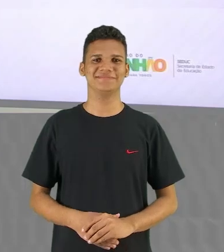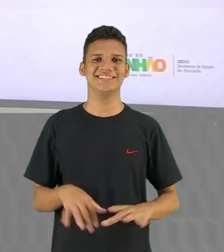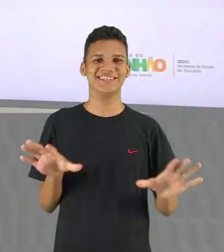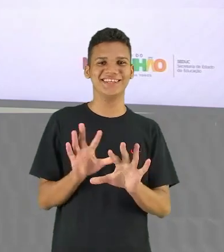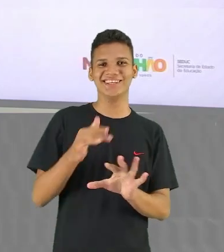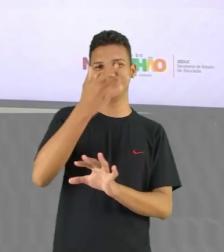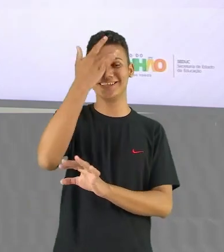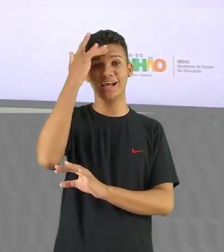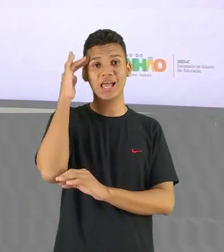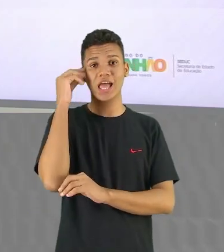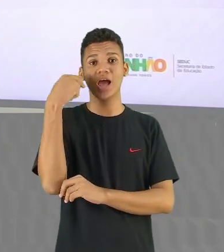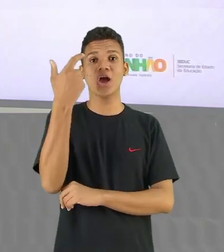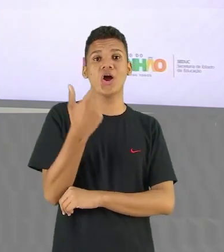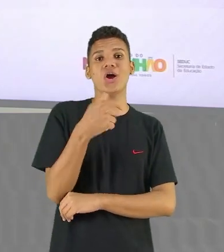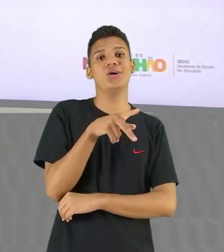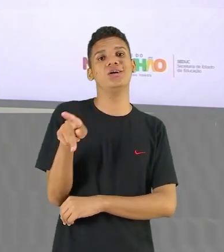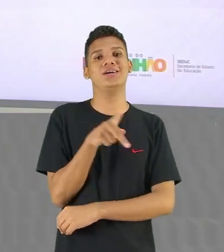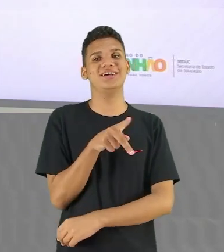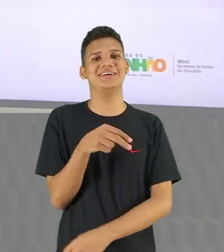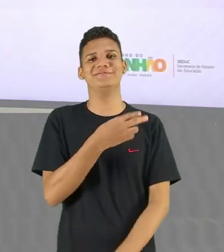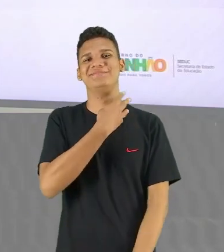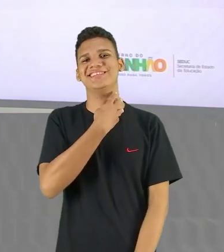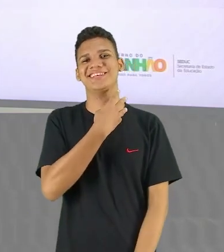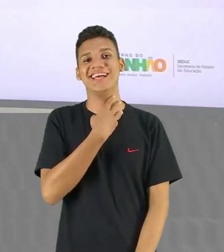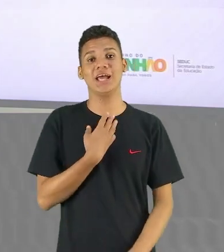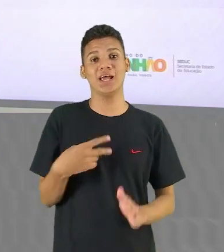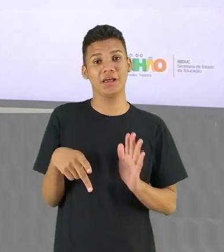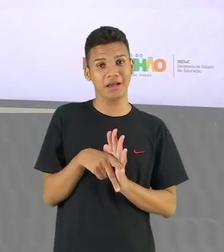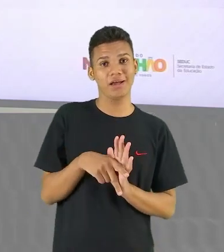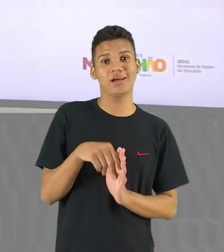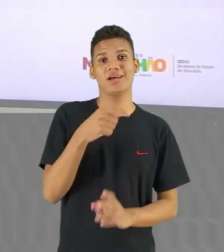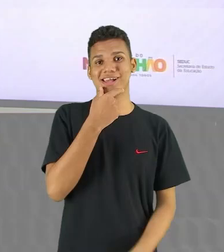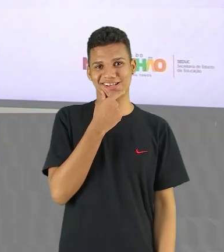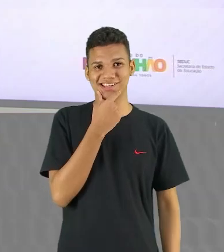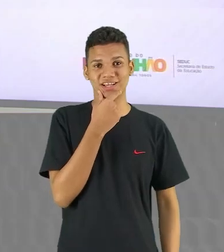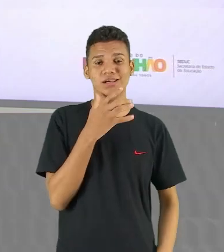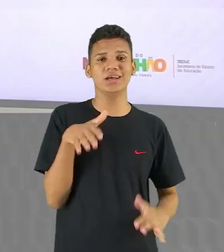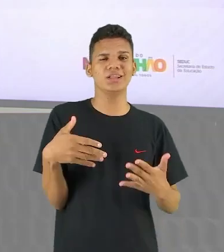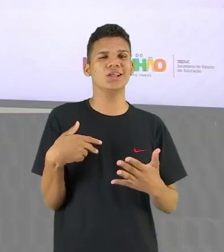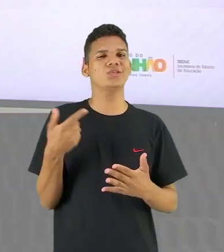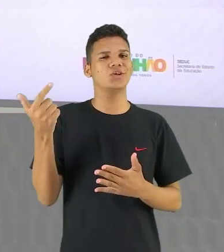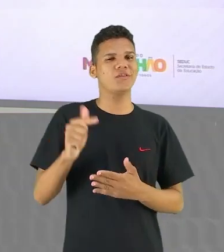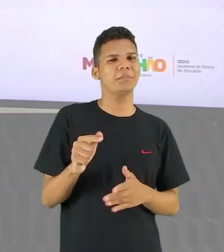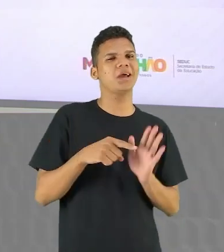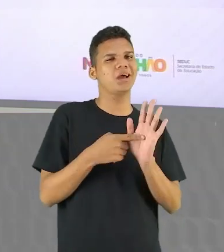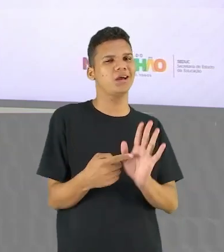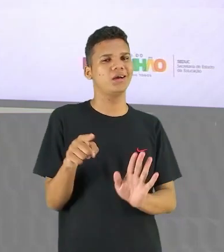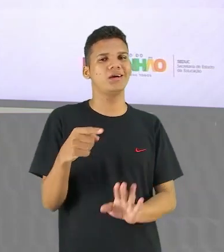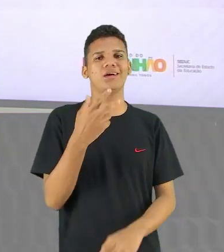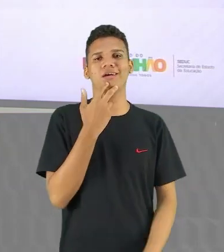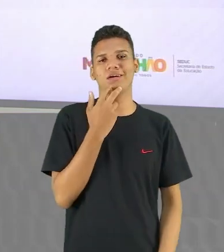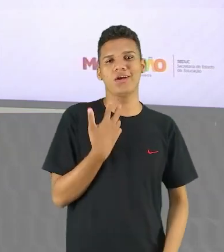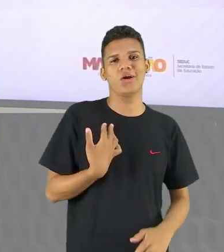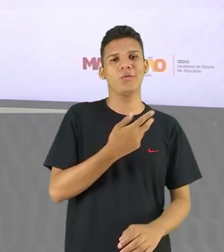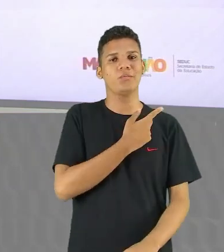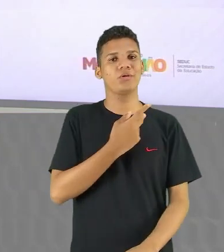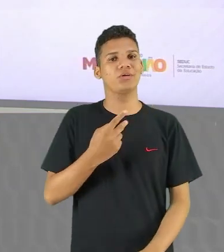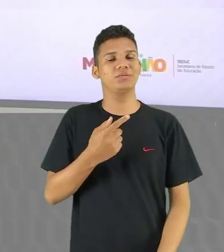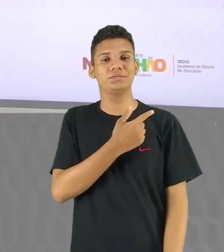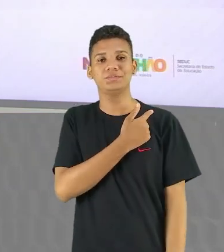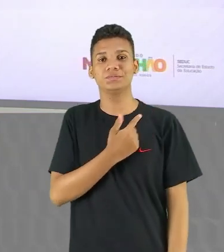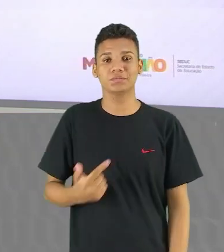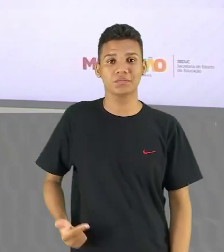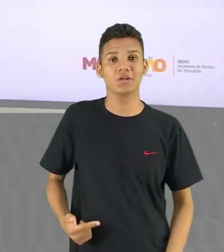Olá pessoal, professora Michele de inglês, mais uma vez aqui com vocês na plataforma Gonçalves Dias, um projeto do Governo do Estado do